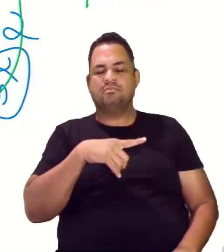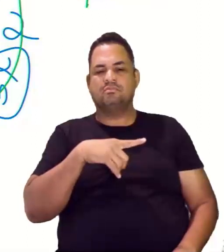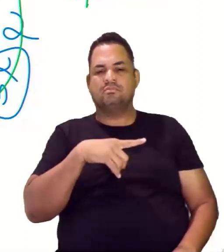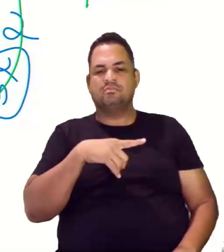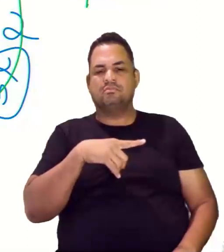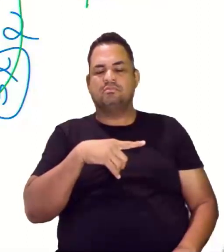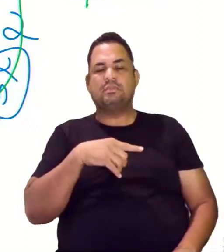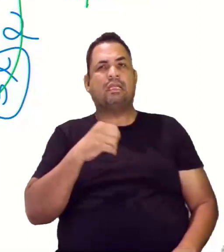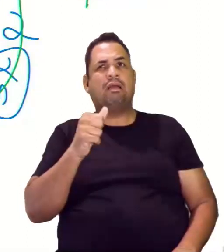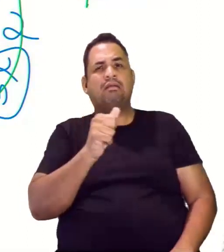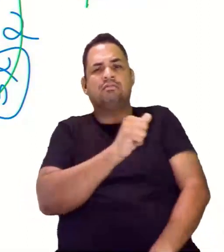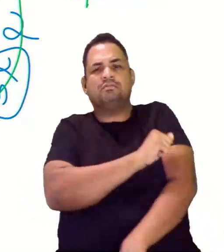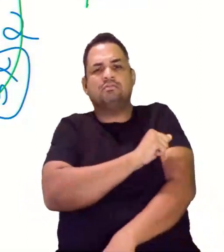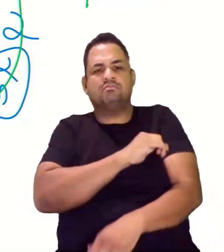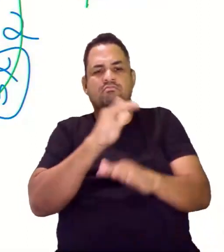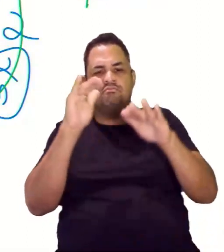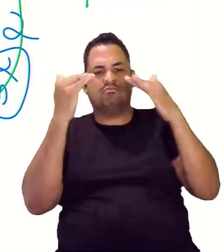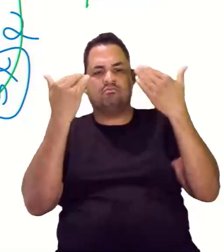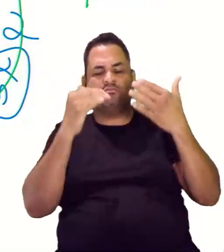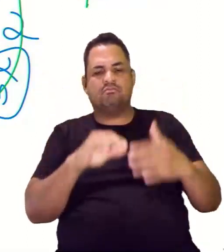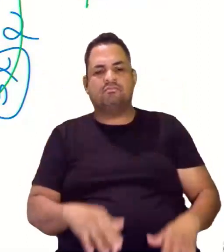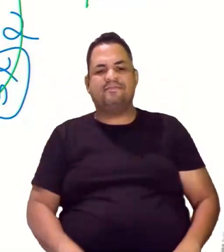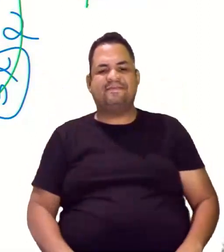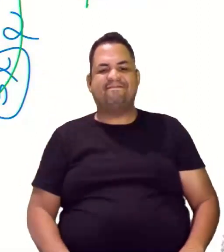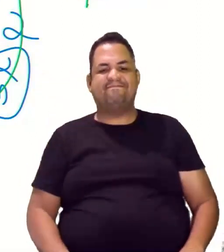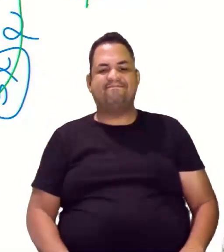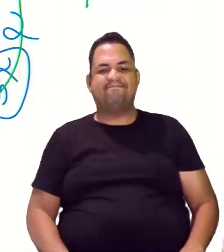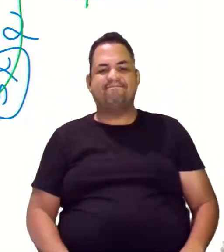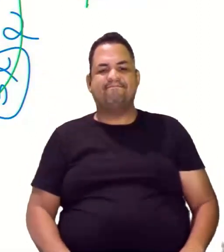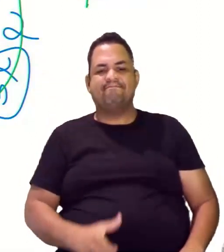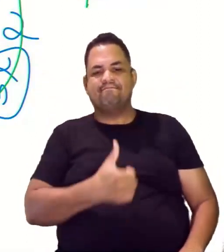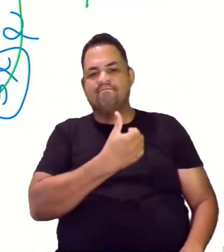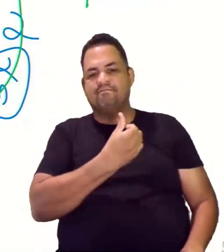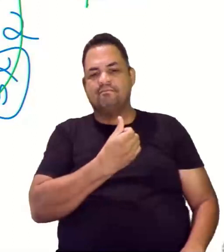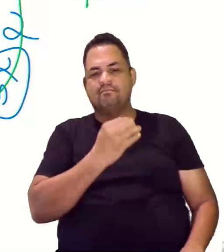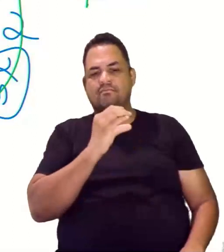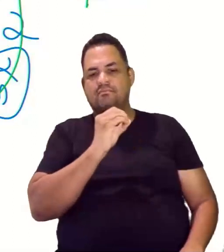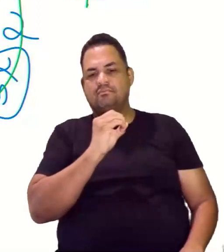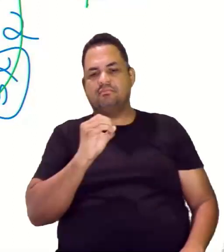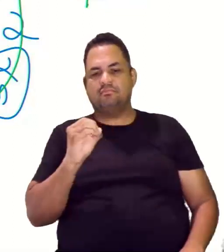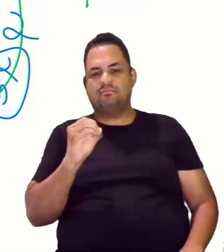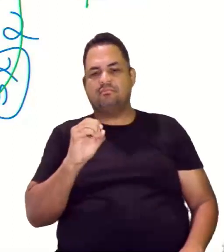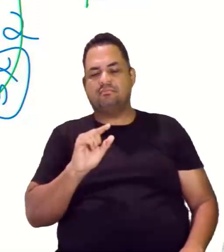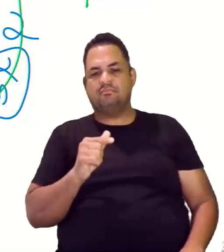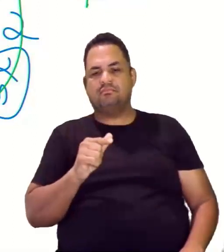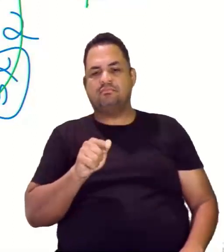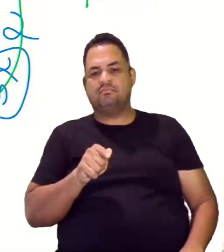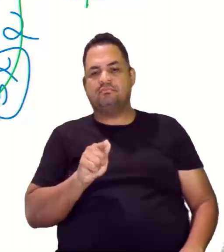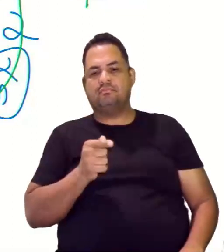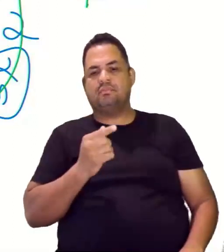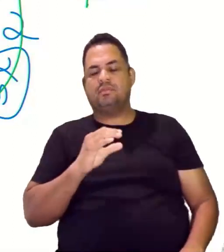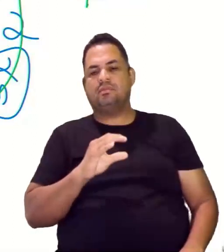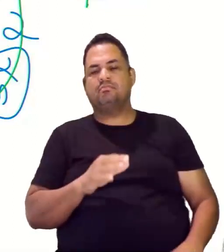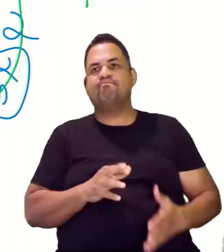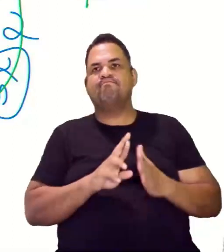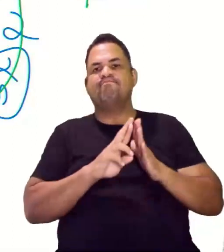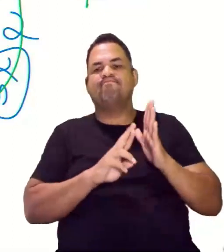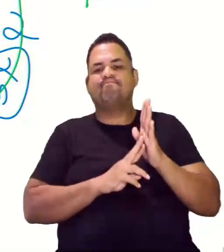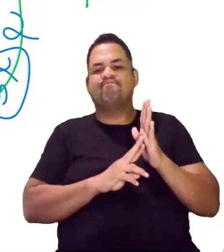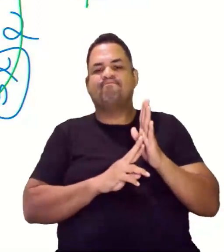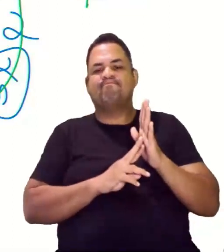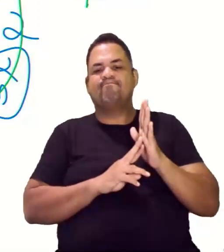aí o aluno fica atento aqui, ó. Lá embaixo é 2 centésimos. Pela regra da fração,